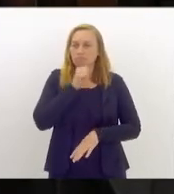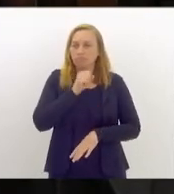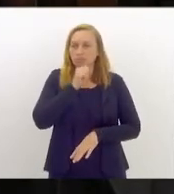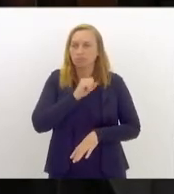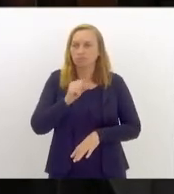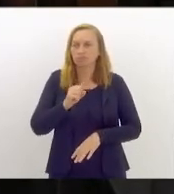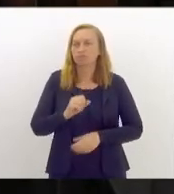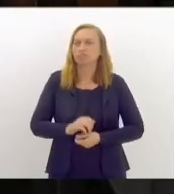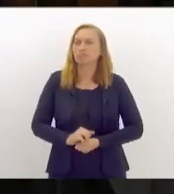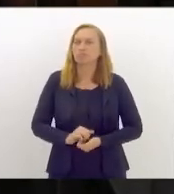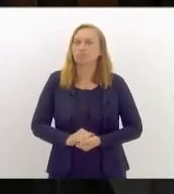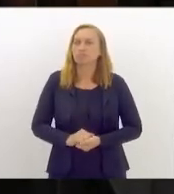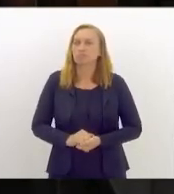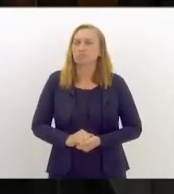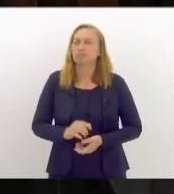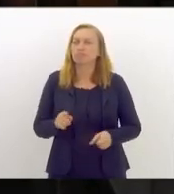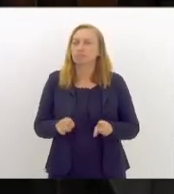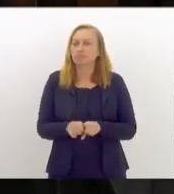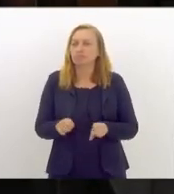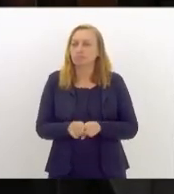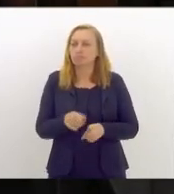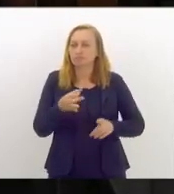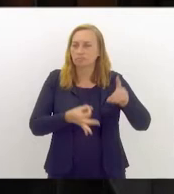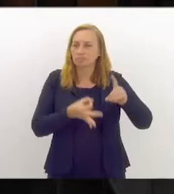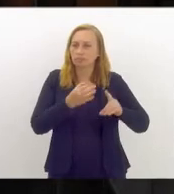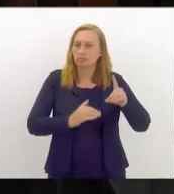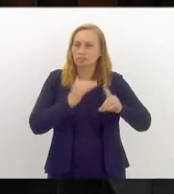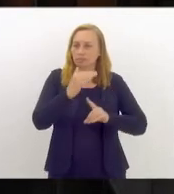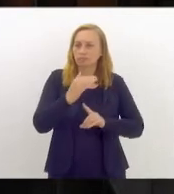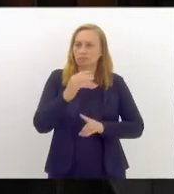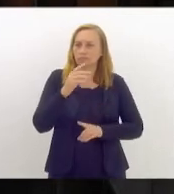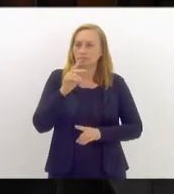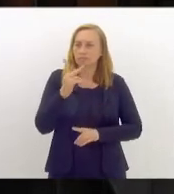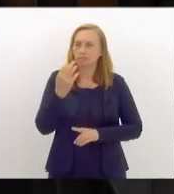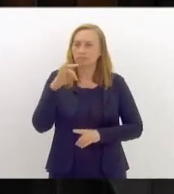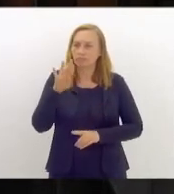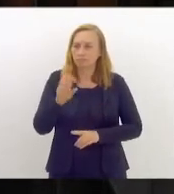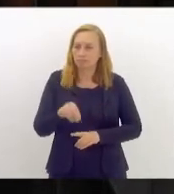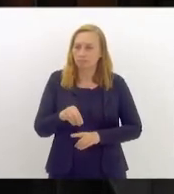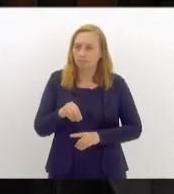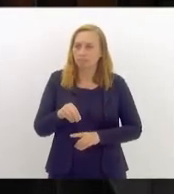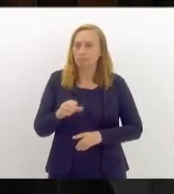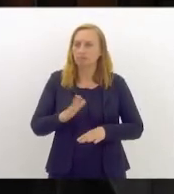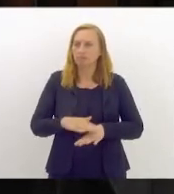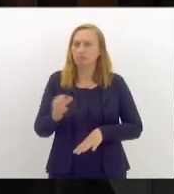e também do desembargador Humberto Dalla um dos mais recentes